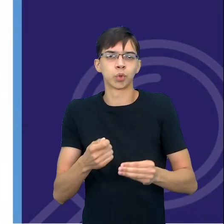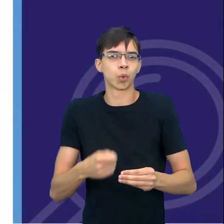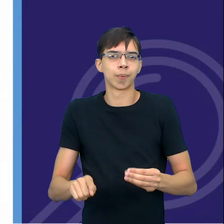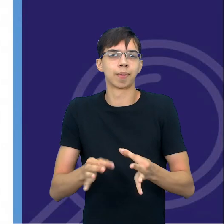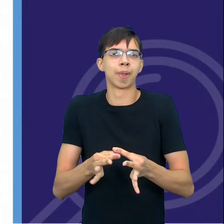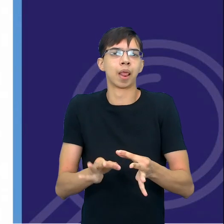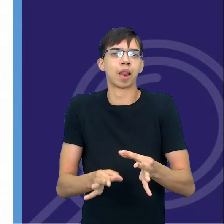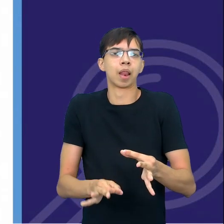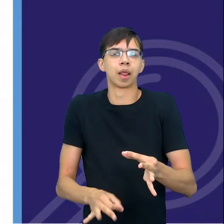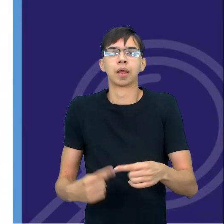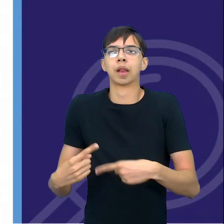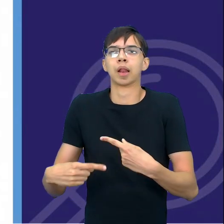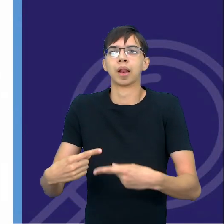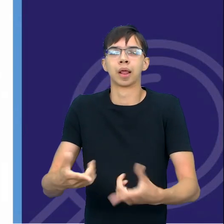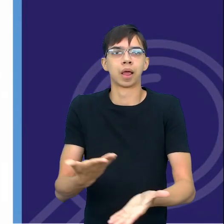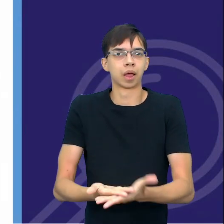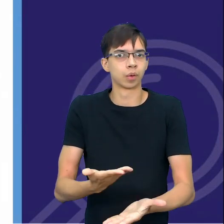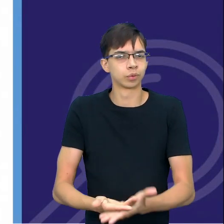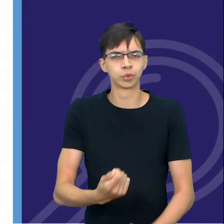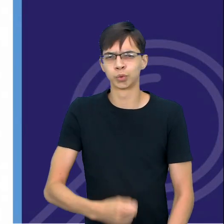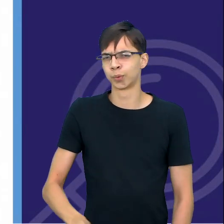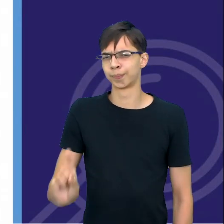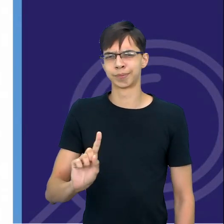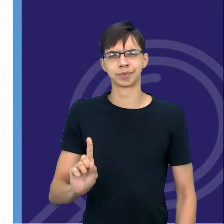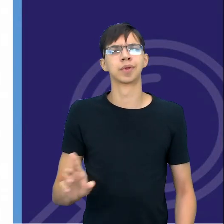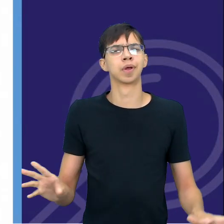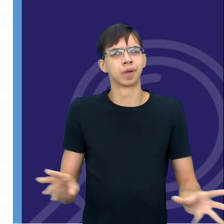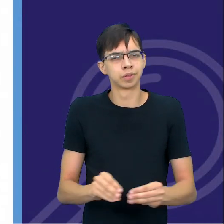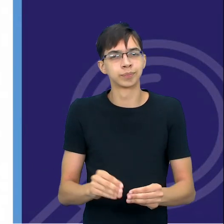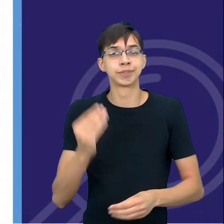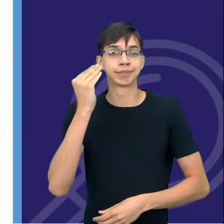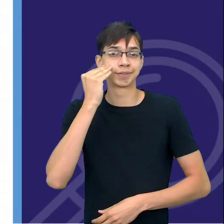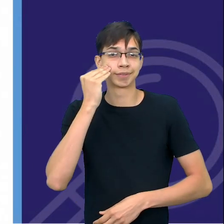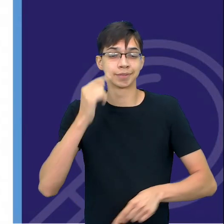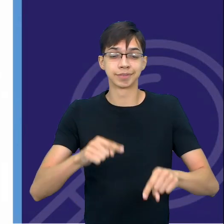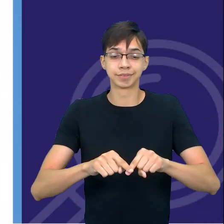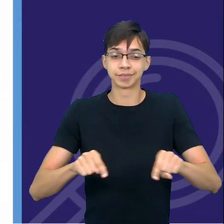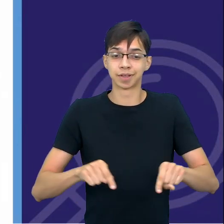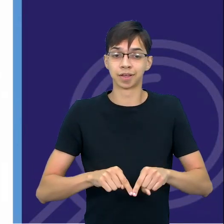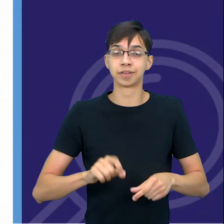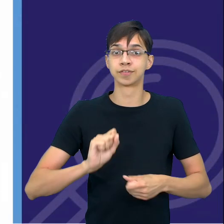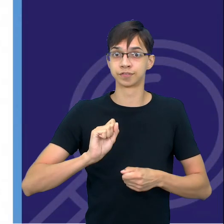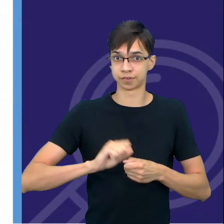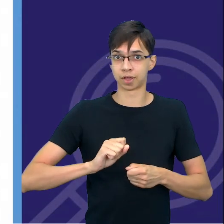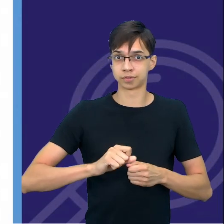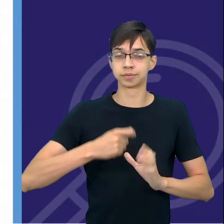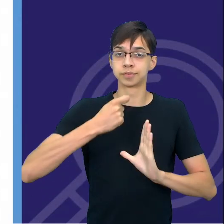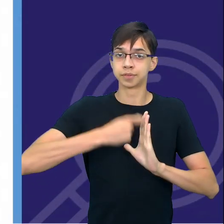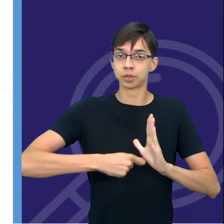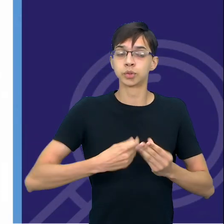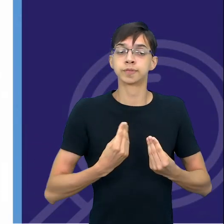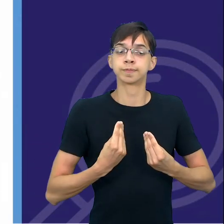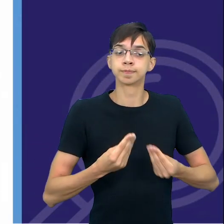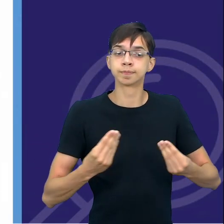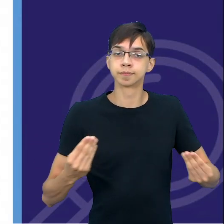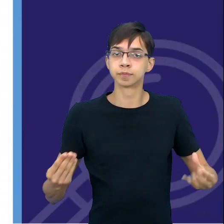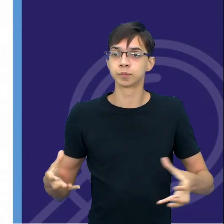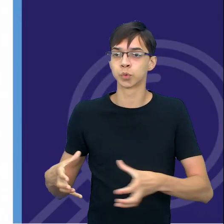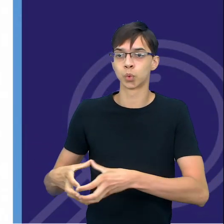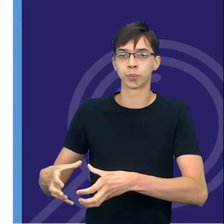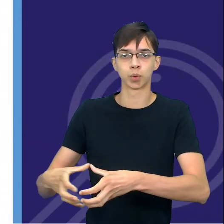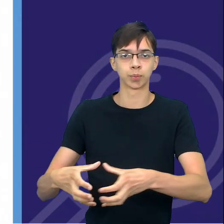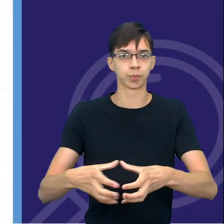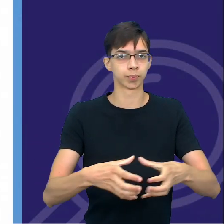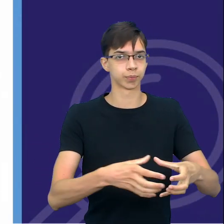muitas aulas. A ideia é que a gente faça grupos na sala, distribua os textos entre os grupos, e aí você faz,